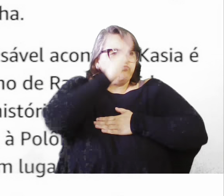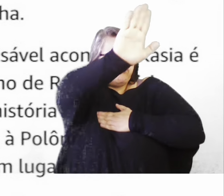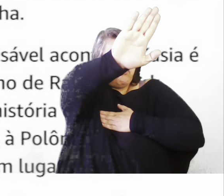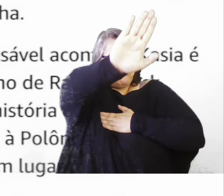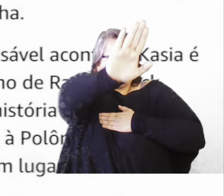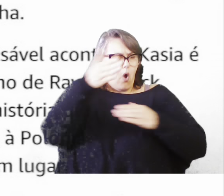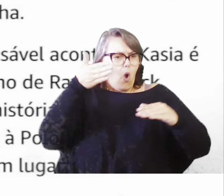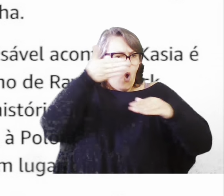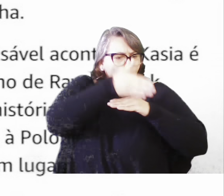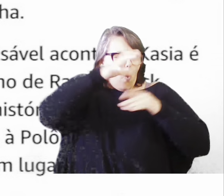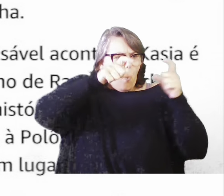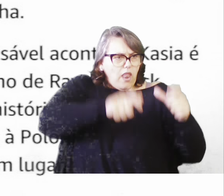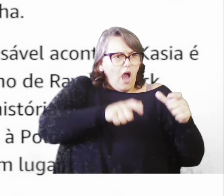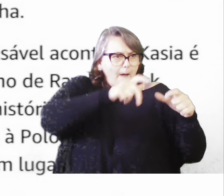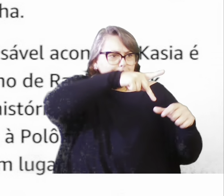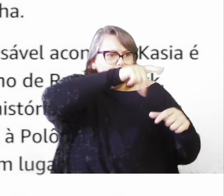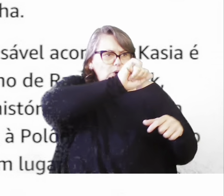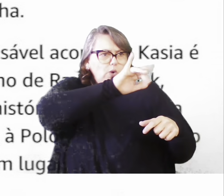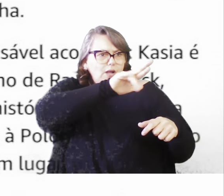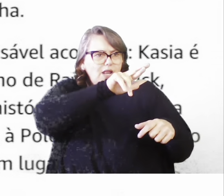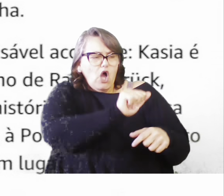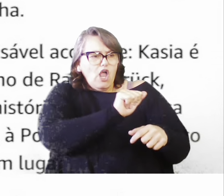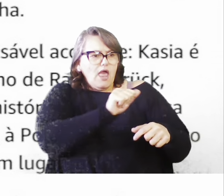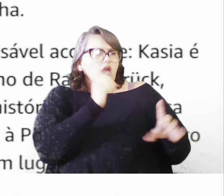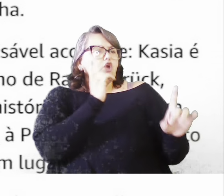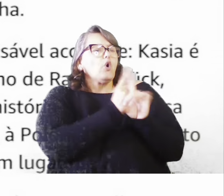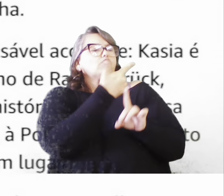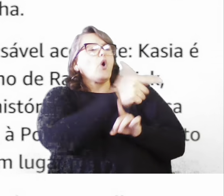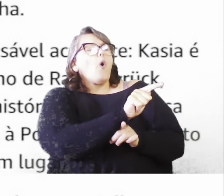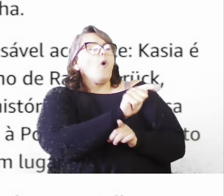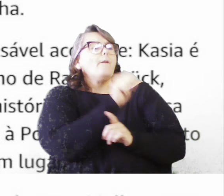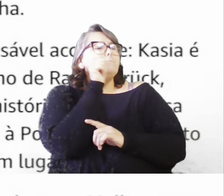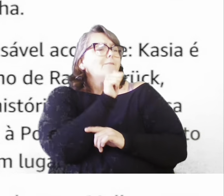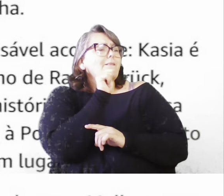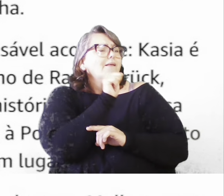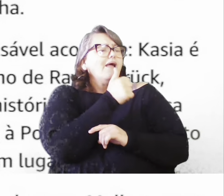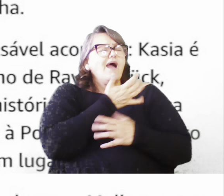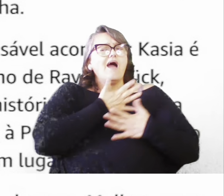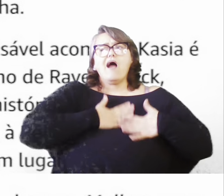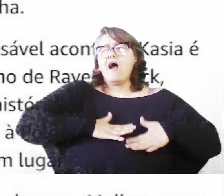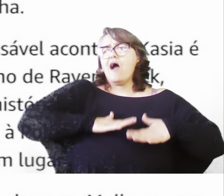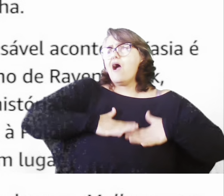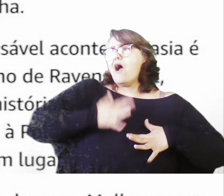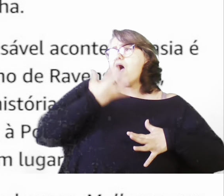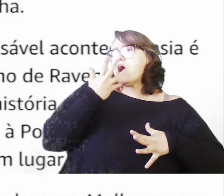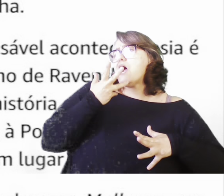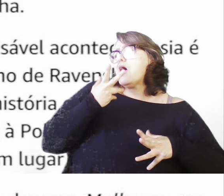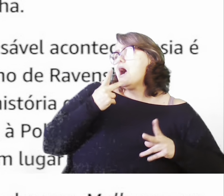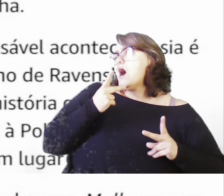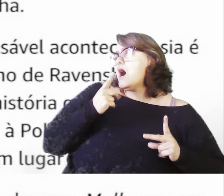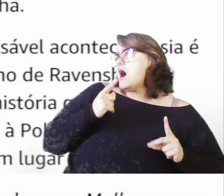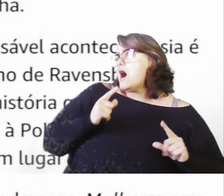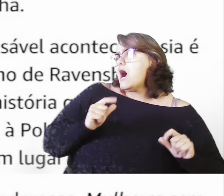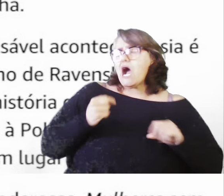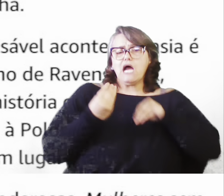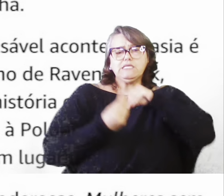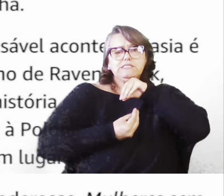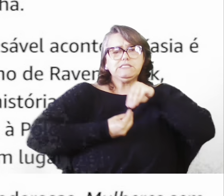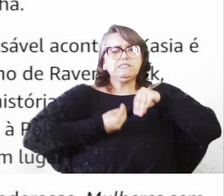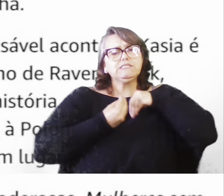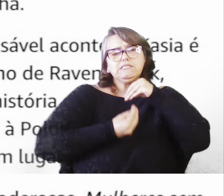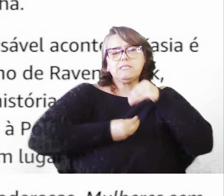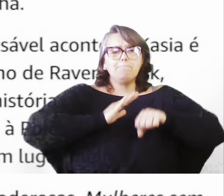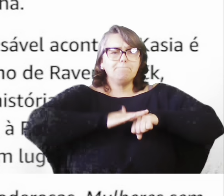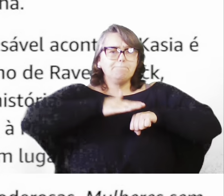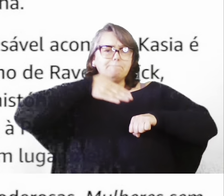Hitler acaba de invadir a Polônia, onde Kasia Kuzmerik vai deixando para trás a tranquilidade da infância